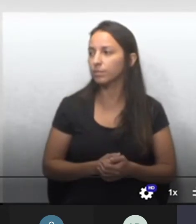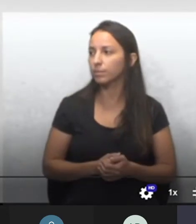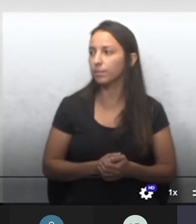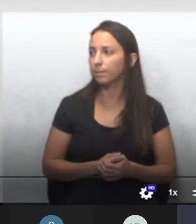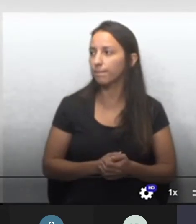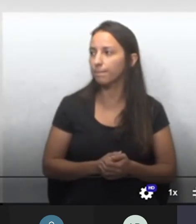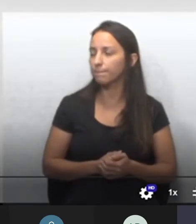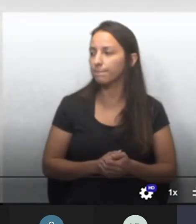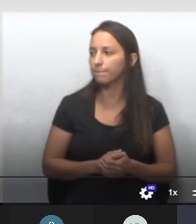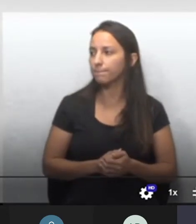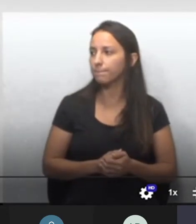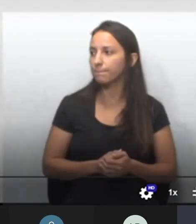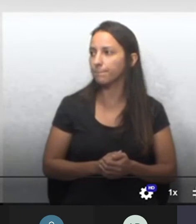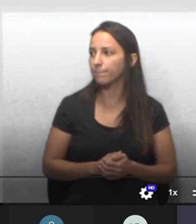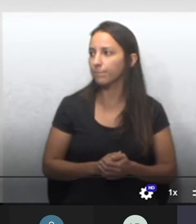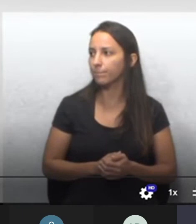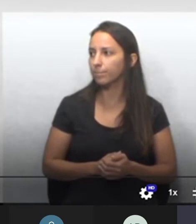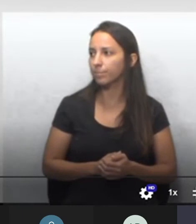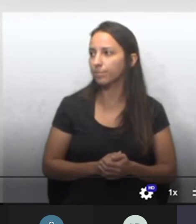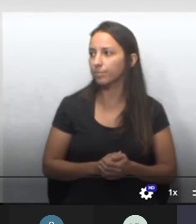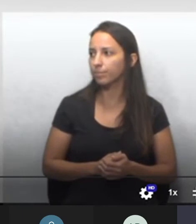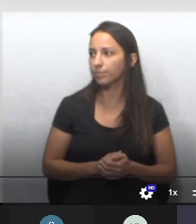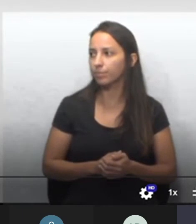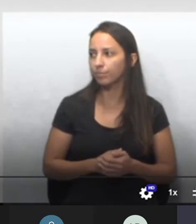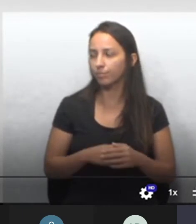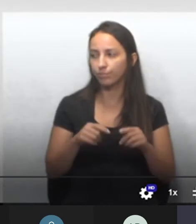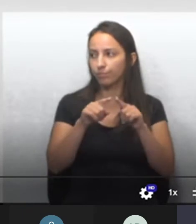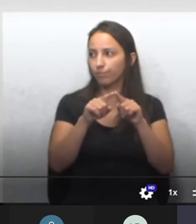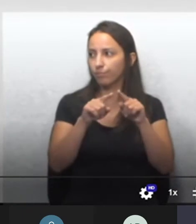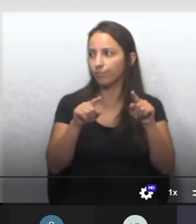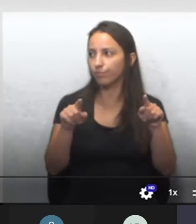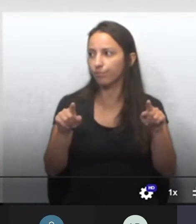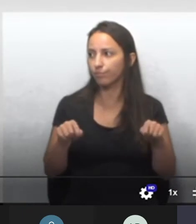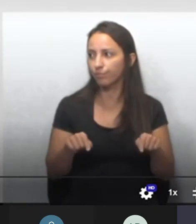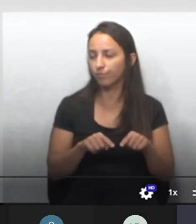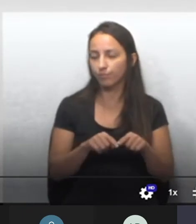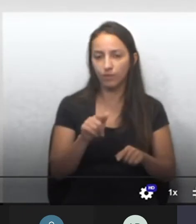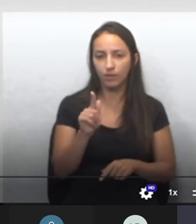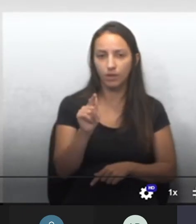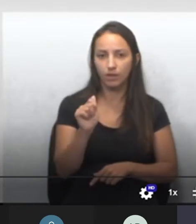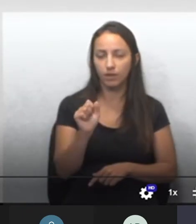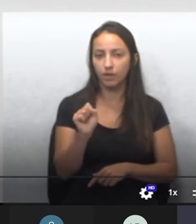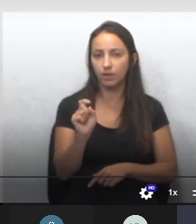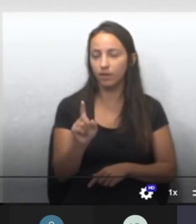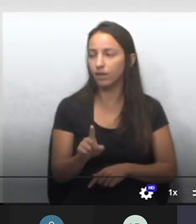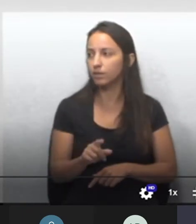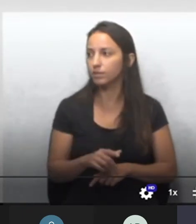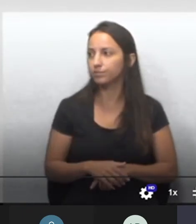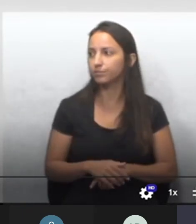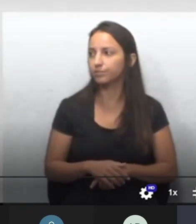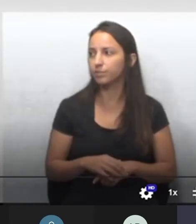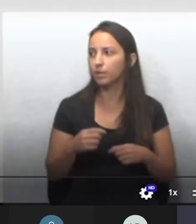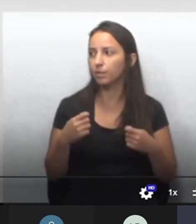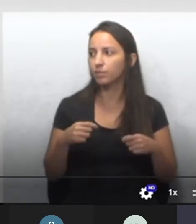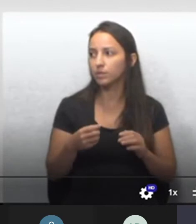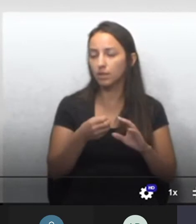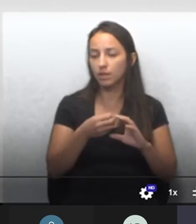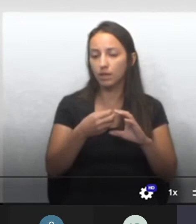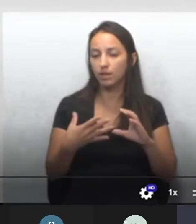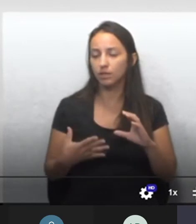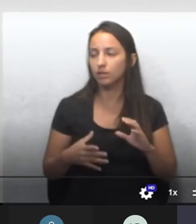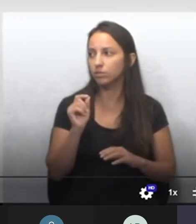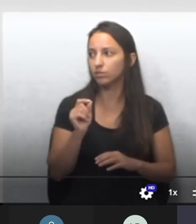quadro branco. O ambiente aqui, o depósito de gás, ele tem que ter a seguinte